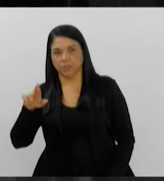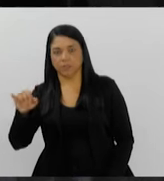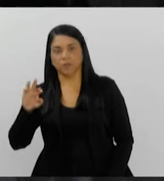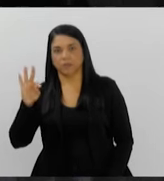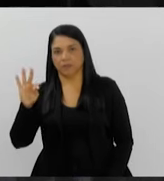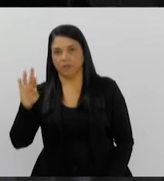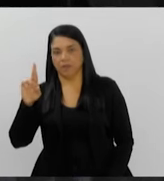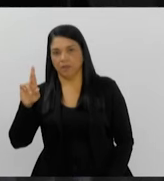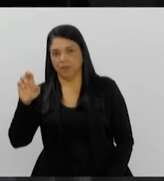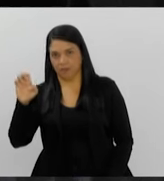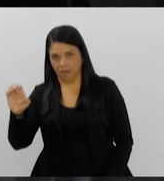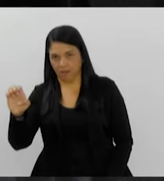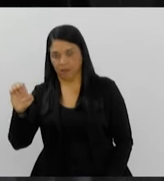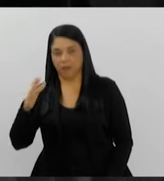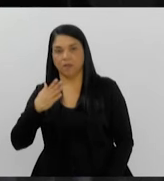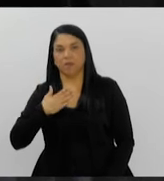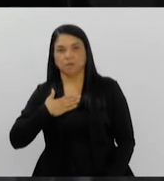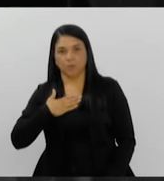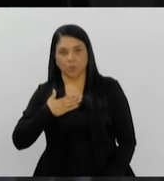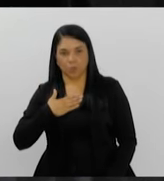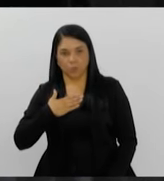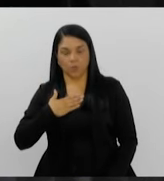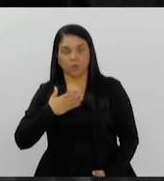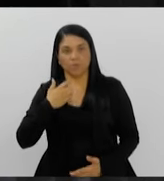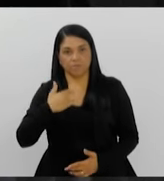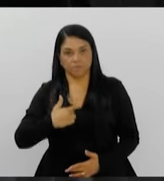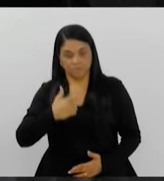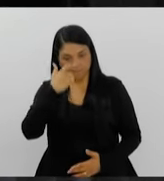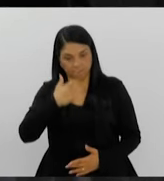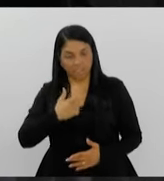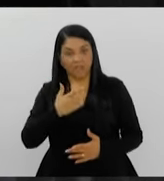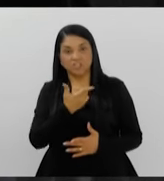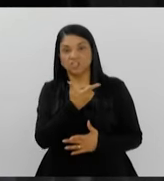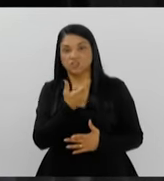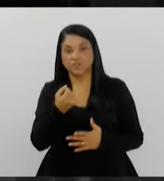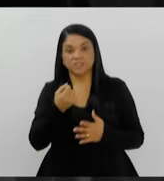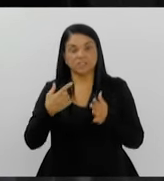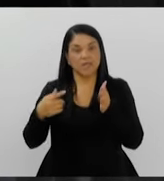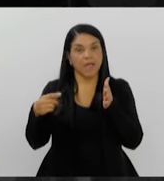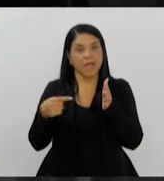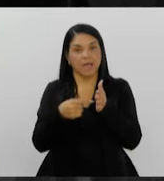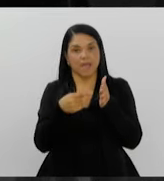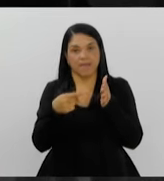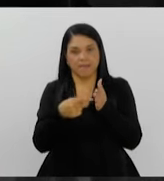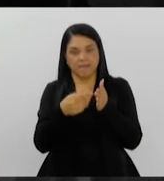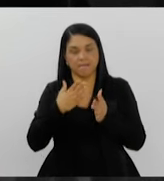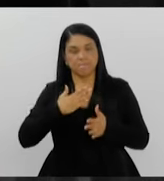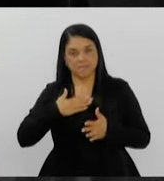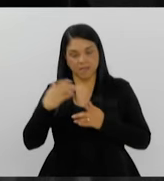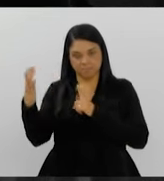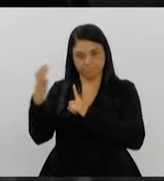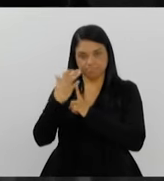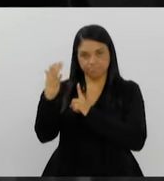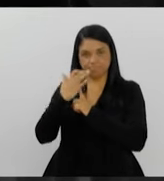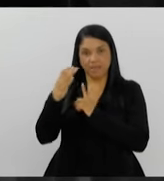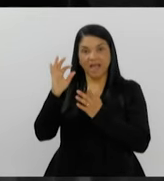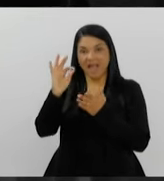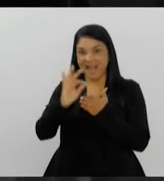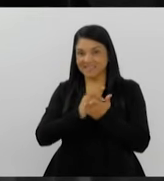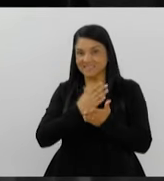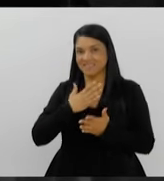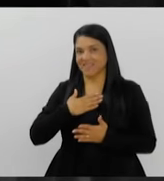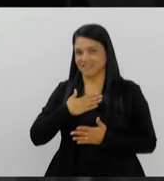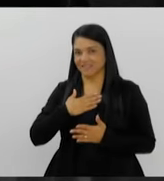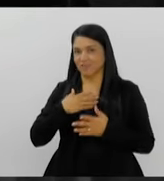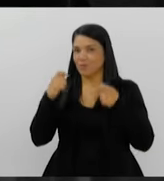meu caso levar mais ameaças contra a minha vida assinadas inclusive de